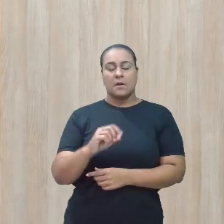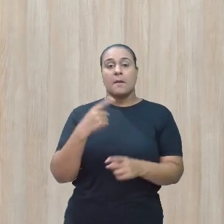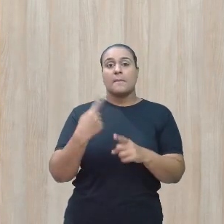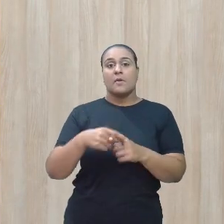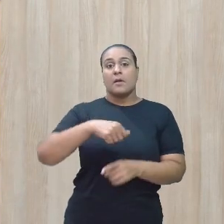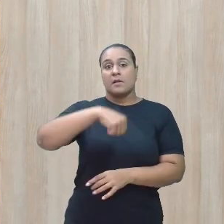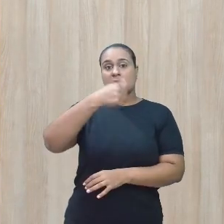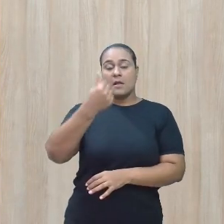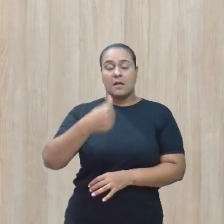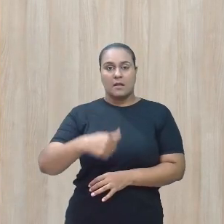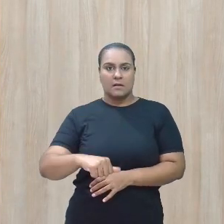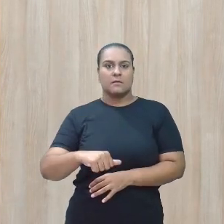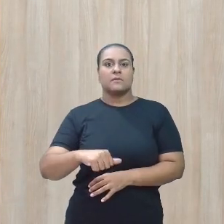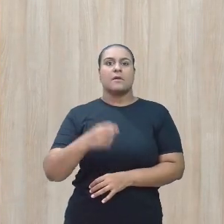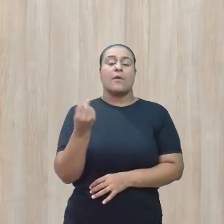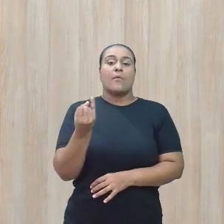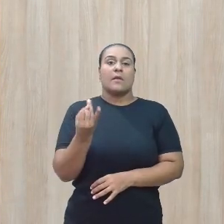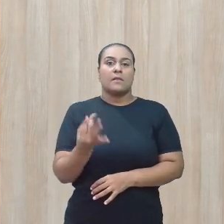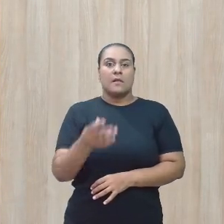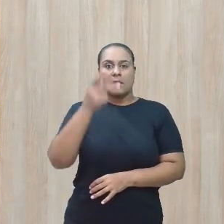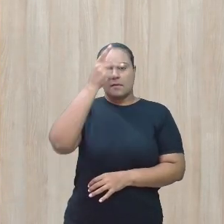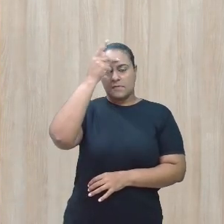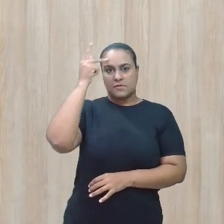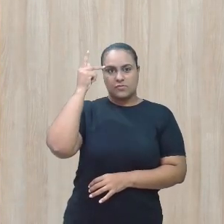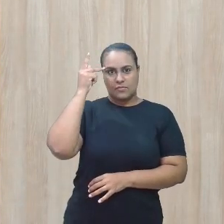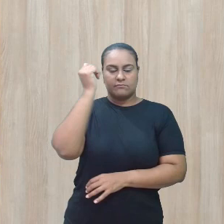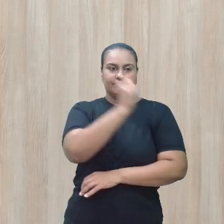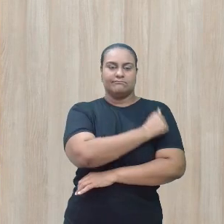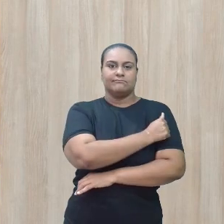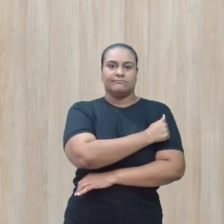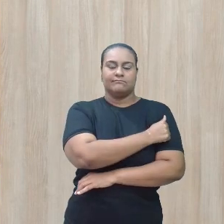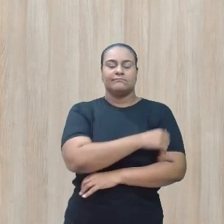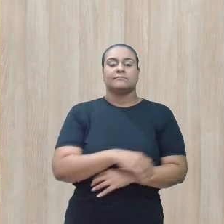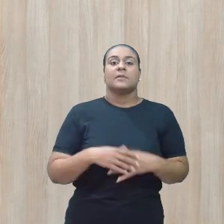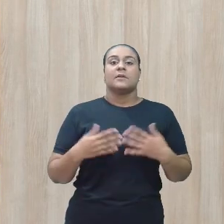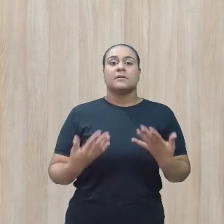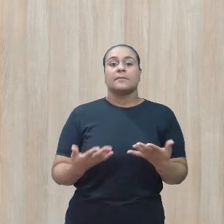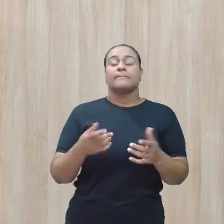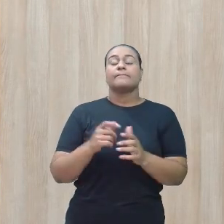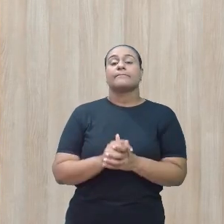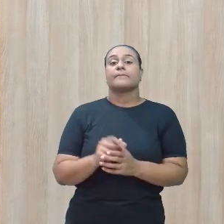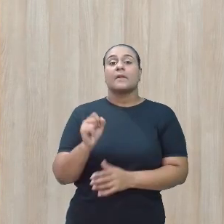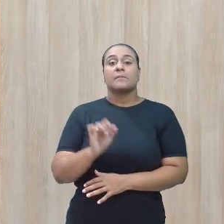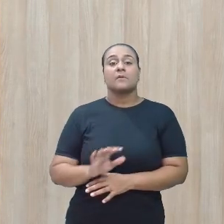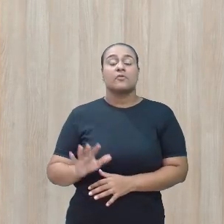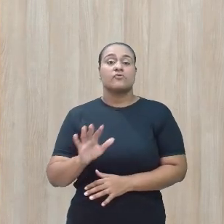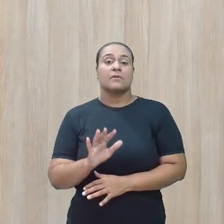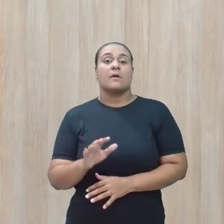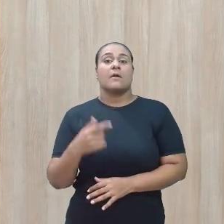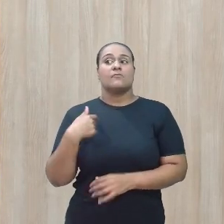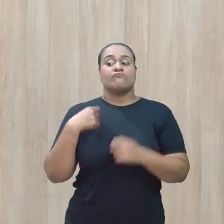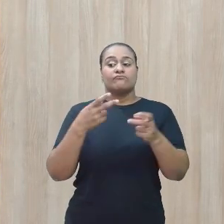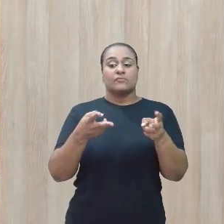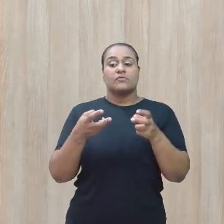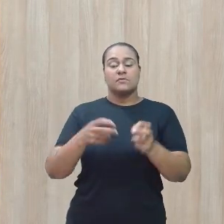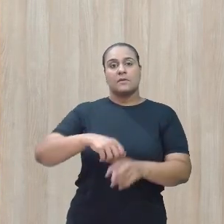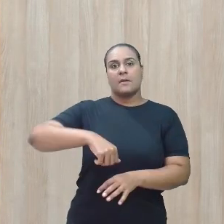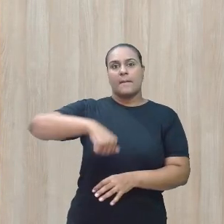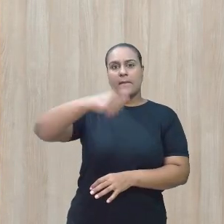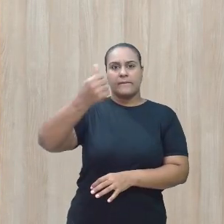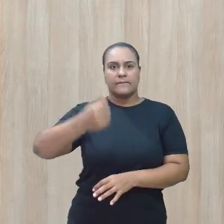o quantitativo total de alunos. Então, de uma maneira geral, a gente consegue fazer duas análises aqui,